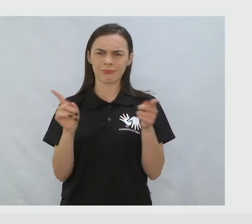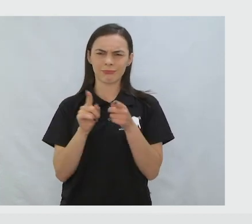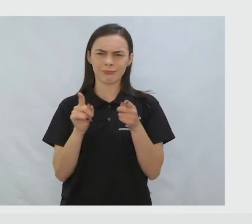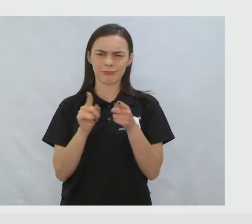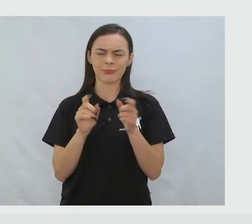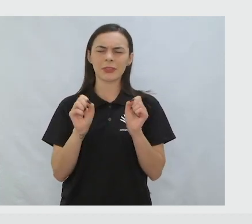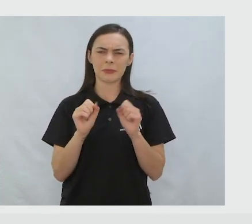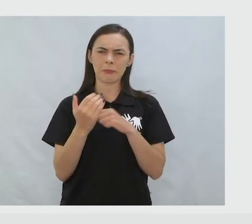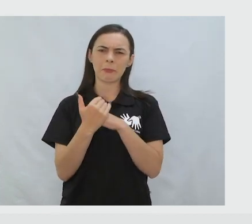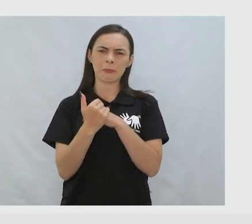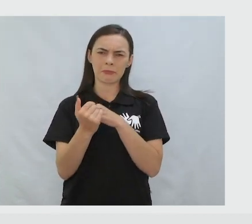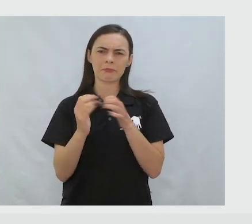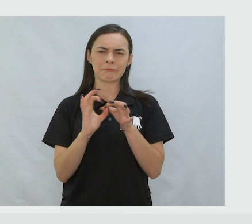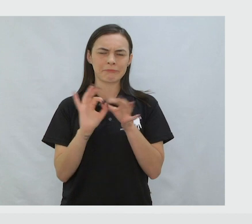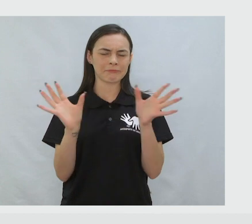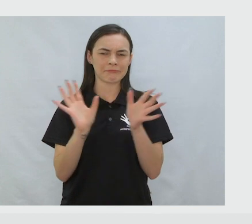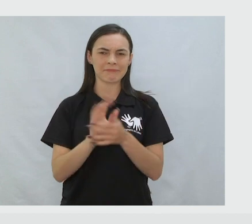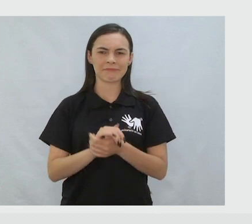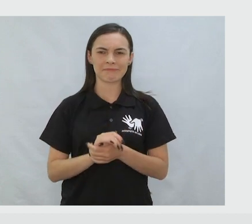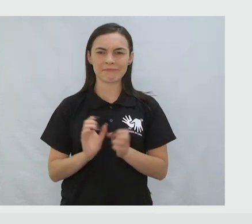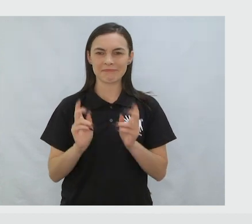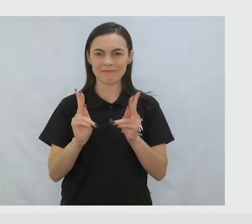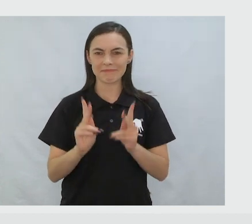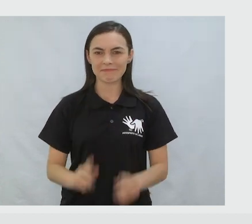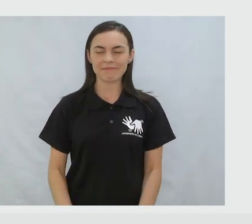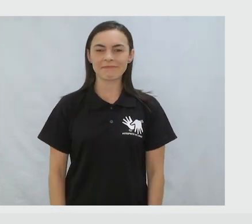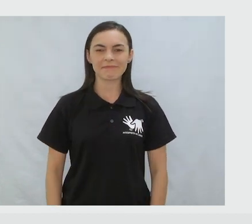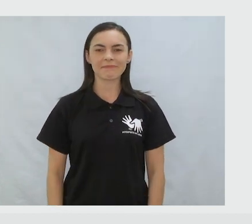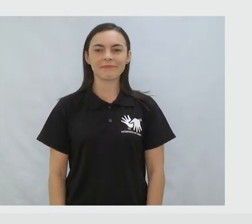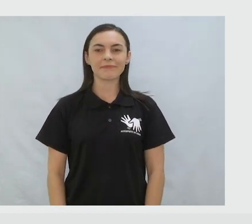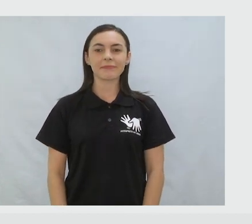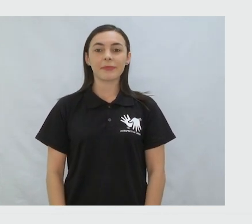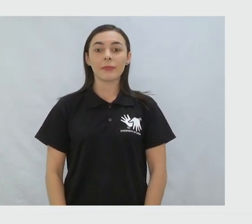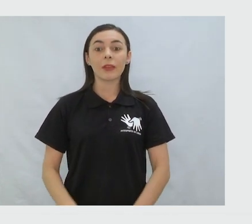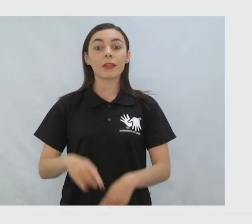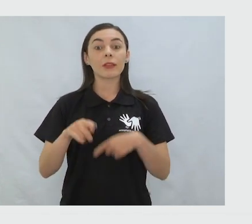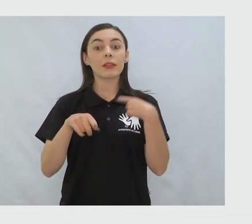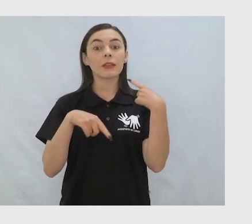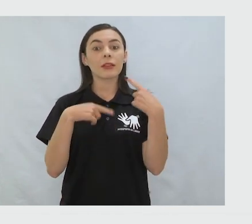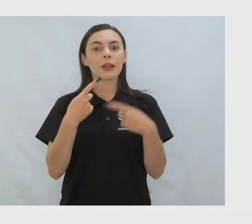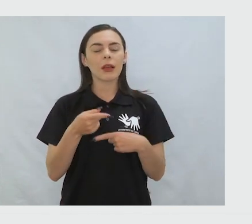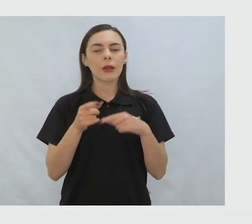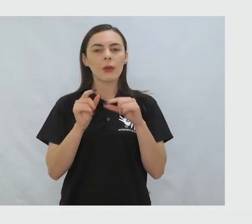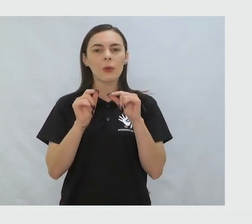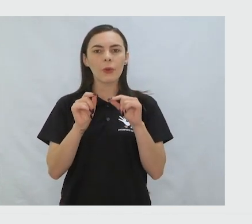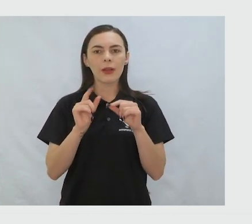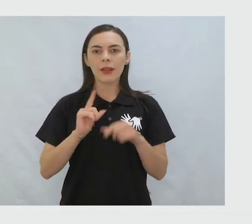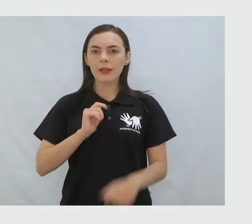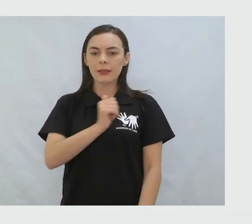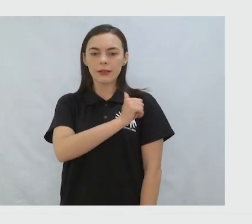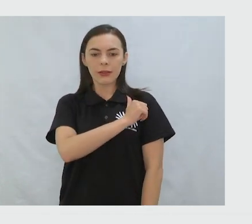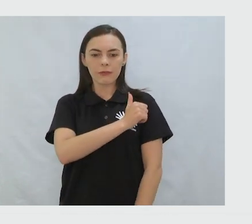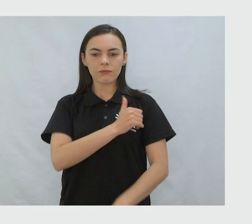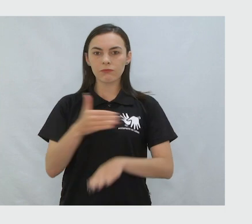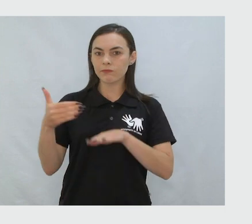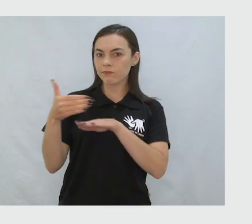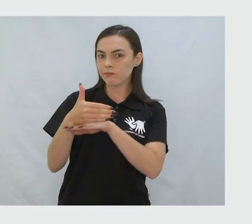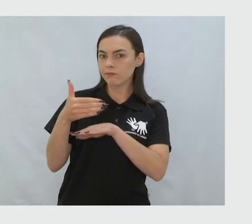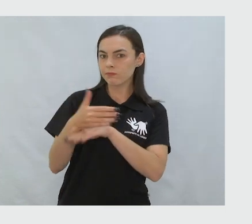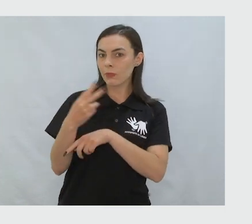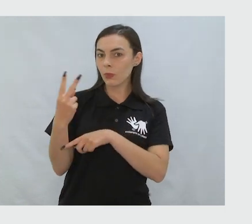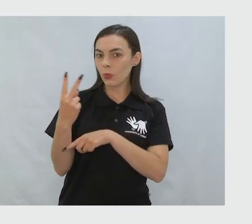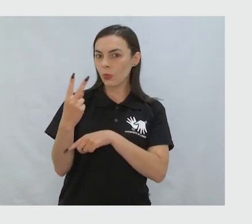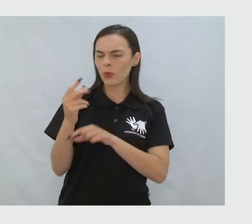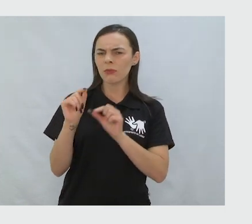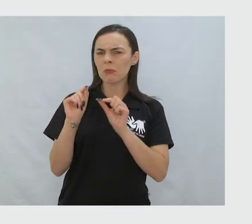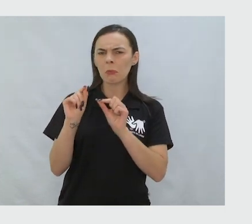Jaque. Então você também pode me chamar dessa forma, ok? E aí, hoje nós trouxemos outros dois estudantes